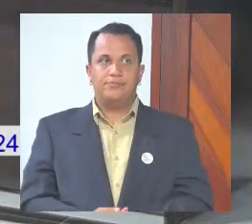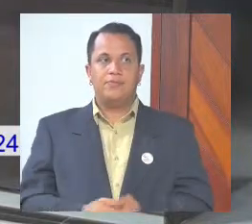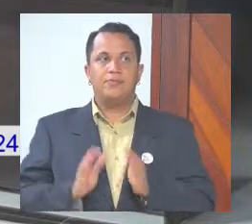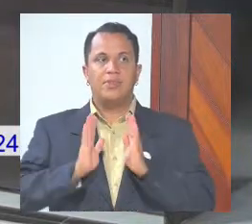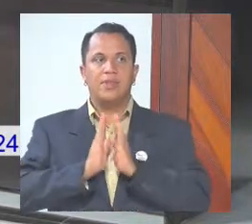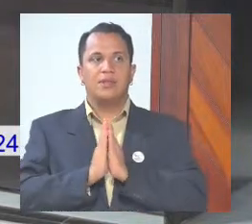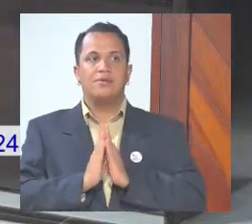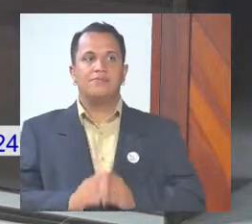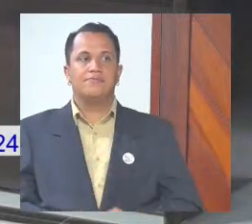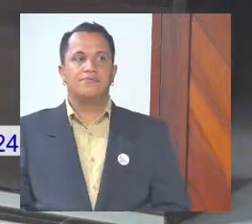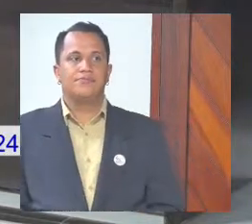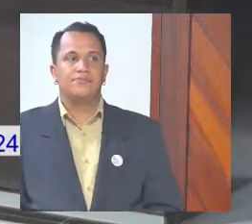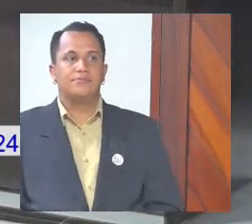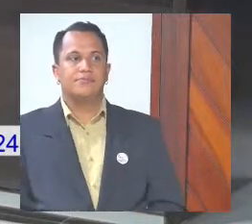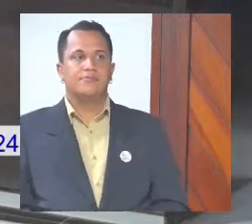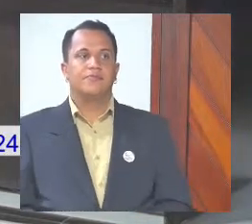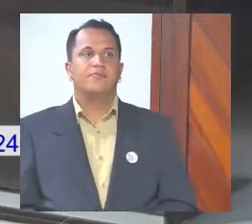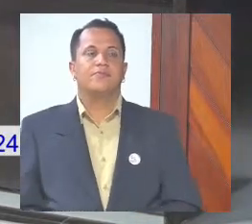Amém.